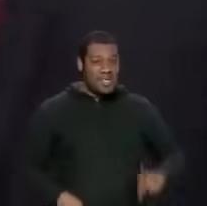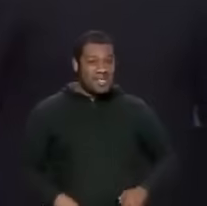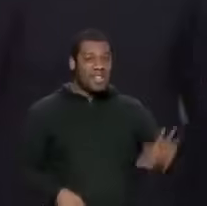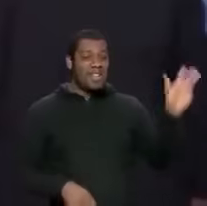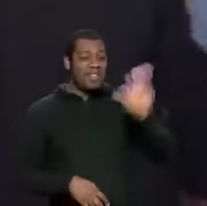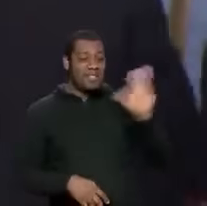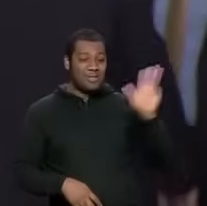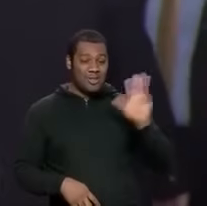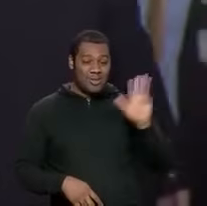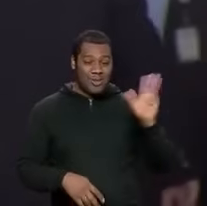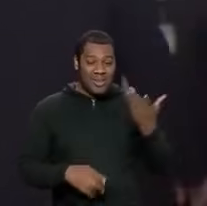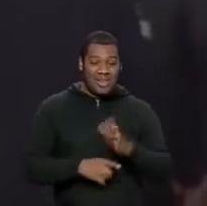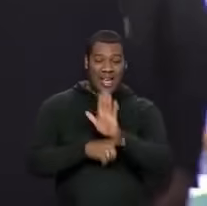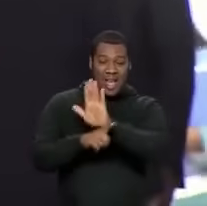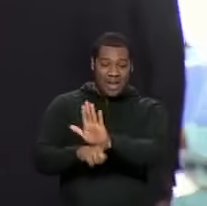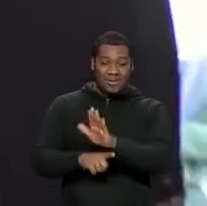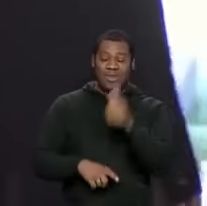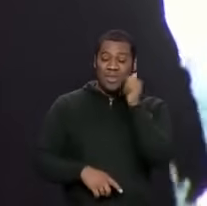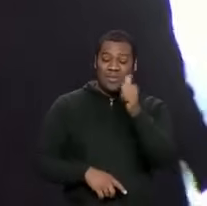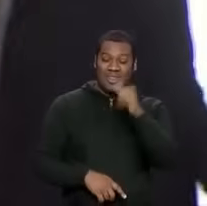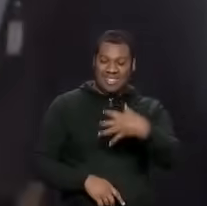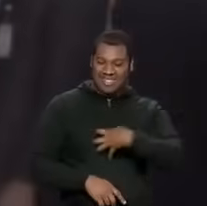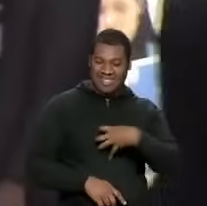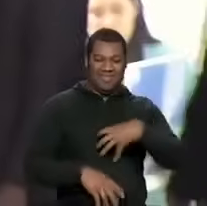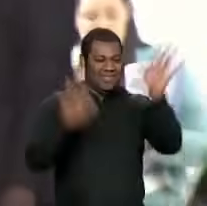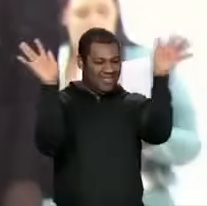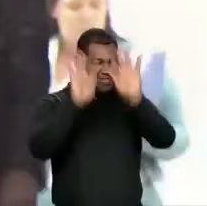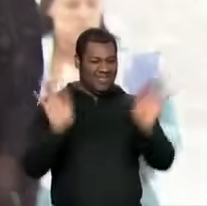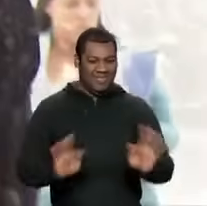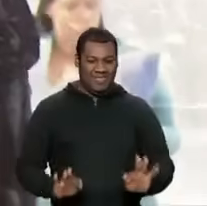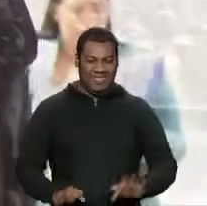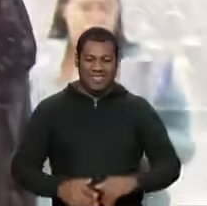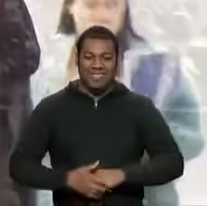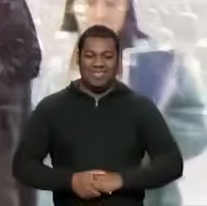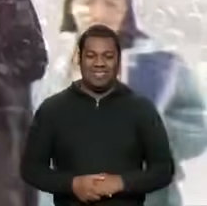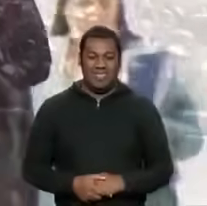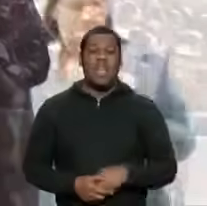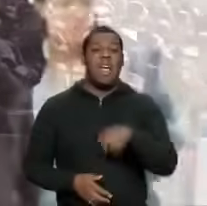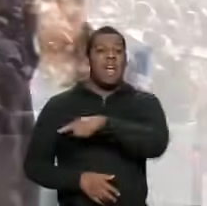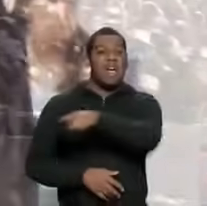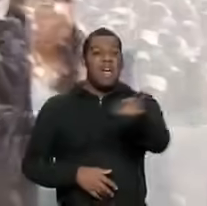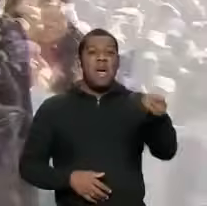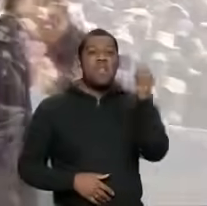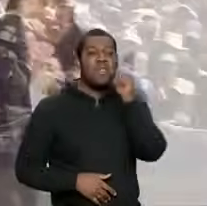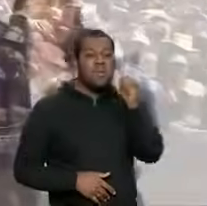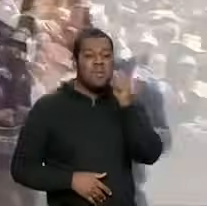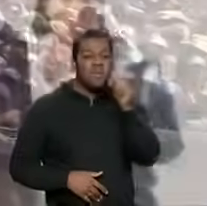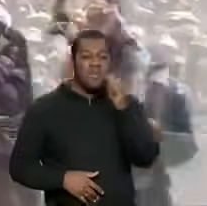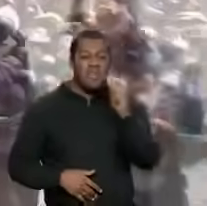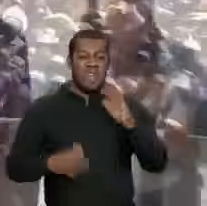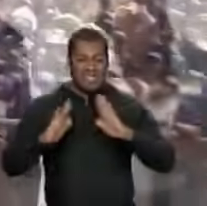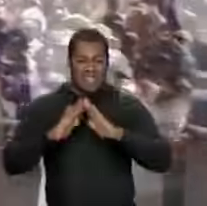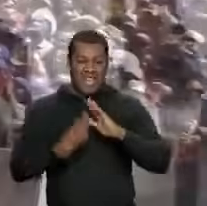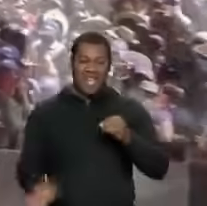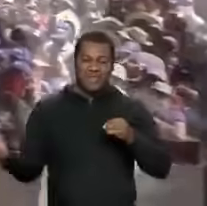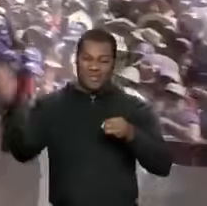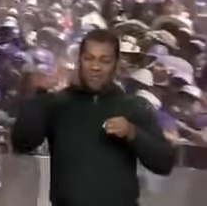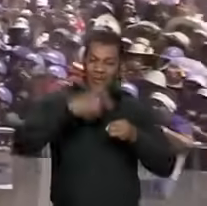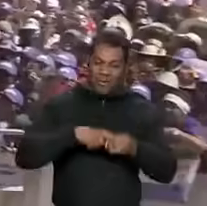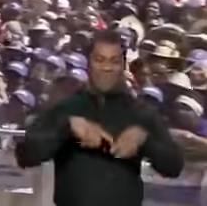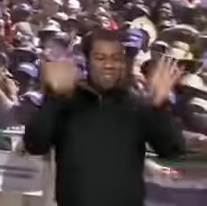essas mulheres em você está aqui hoje você não sabe a alegria que essas mulheres vão feliz